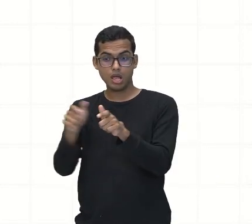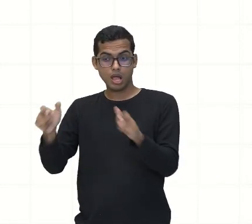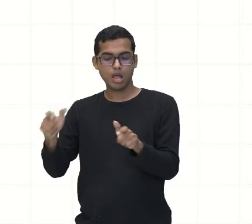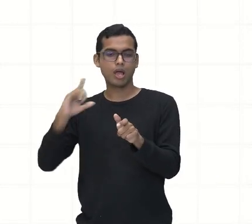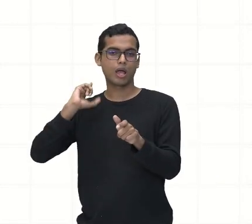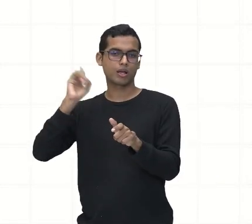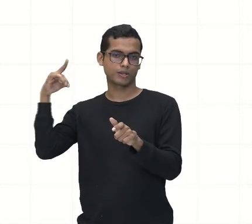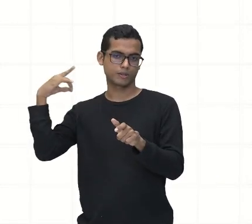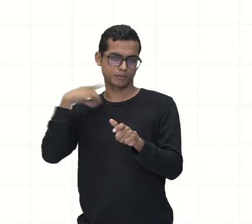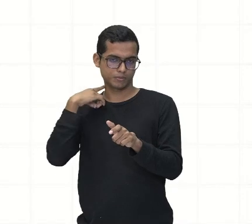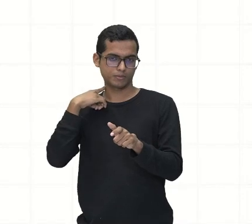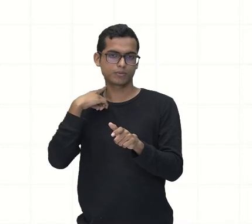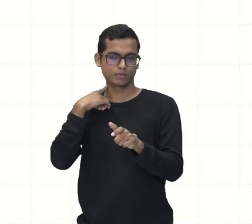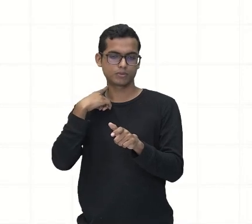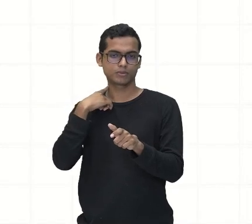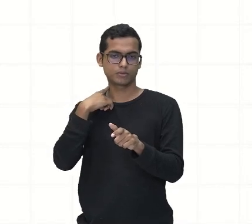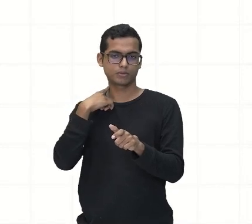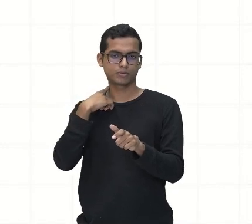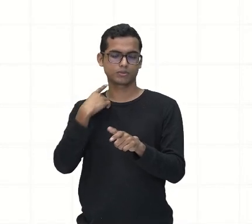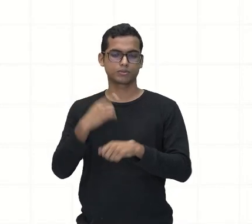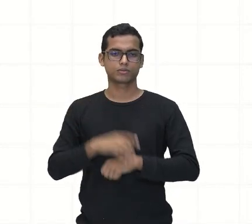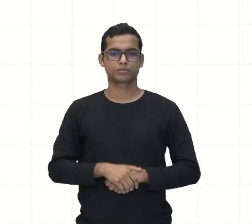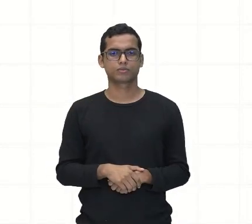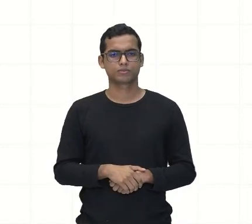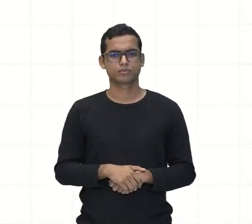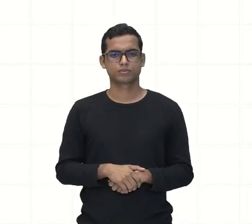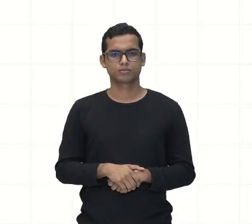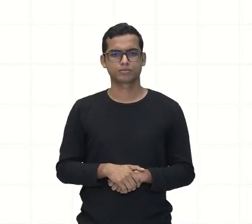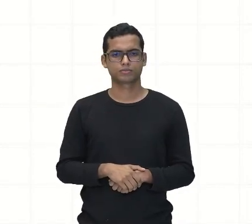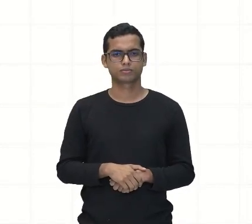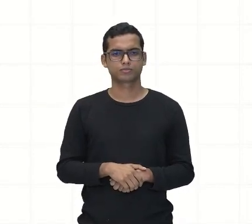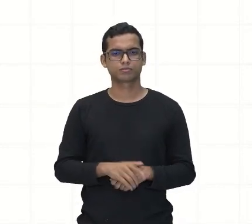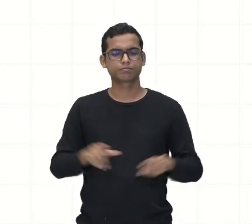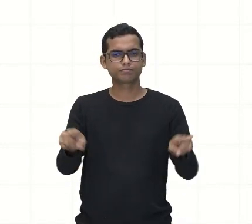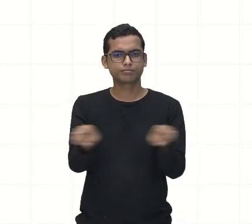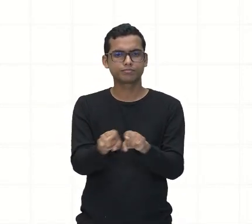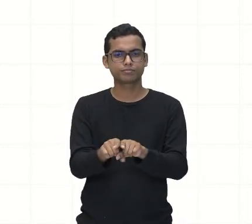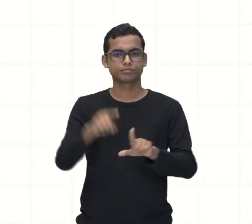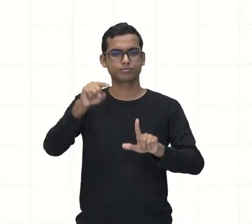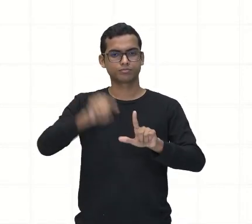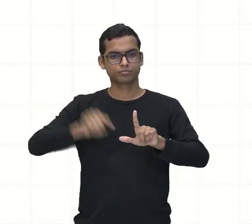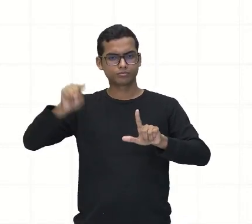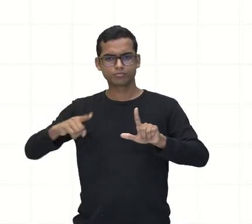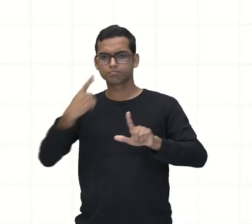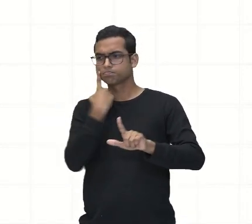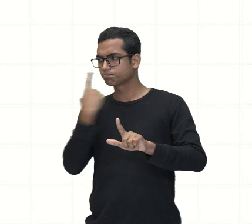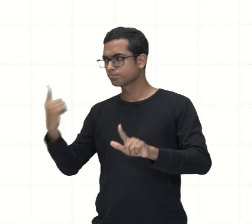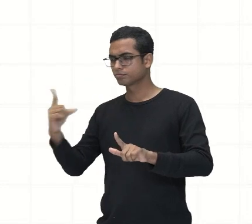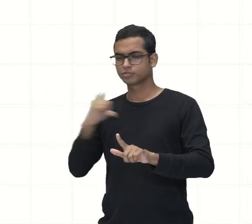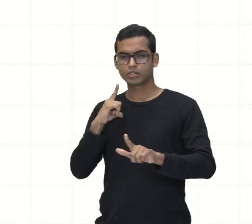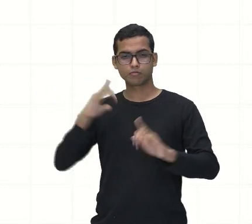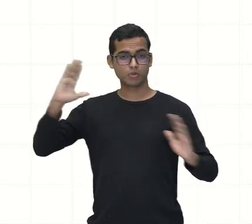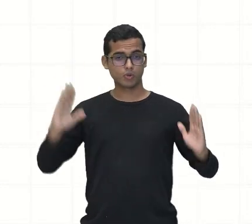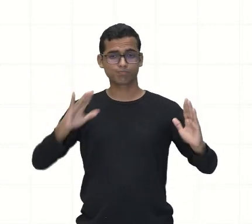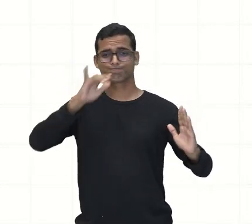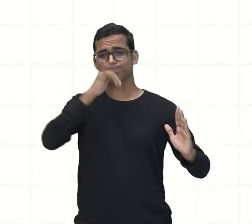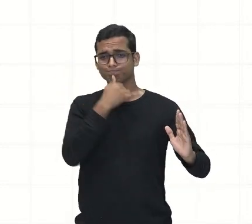Esse tipo de gráfico apareceu também muito no período do Covid, né? período triste da nossa